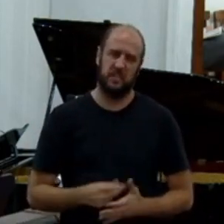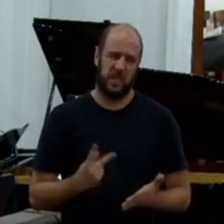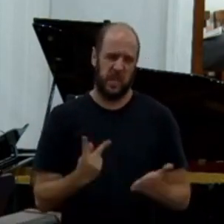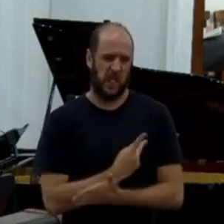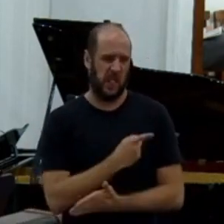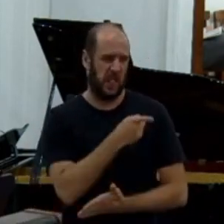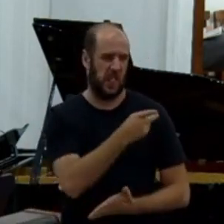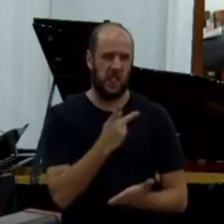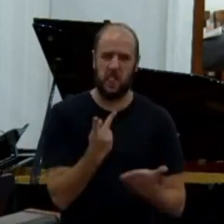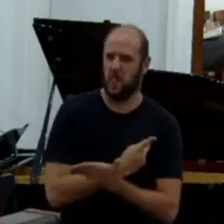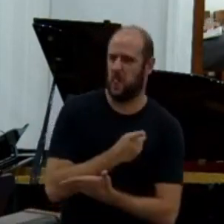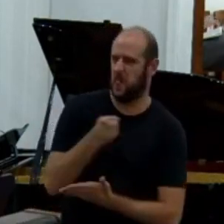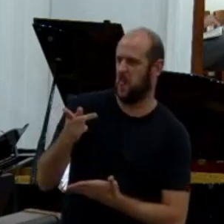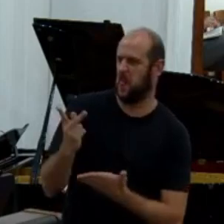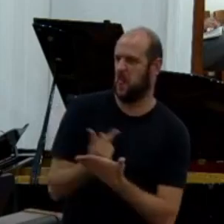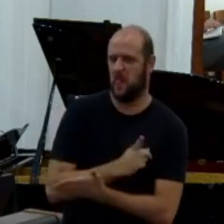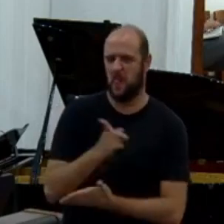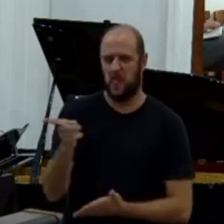mas